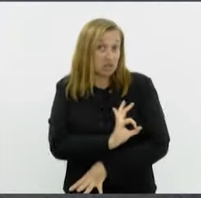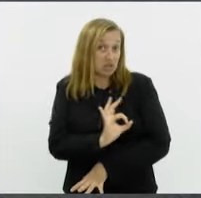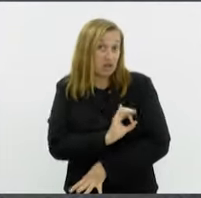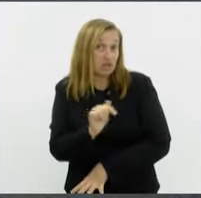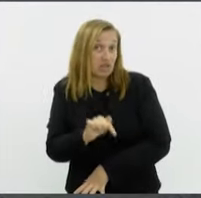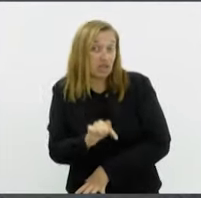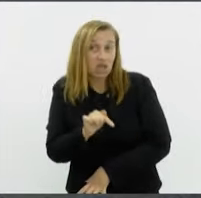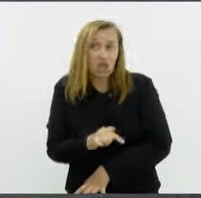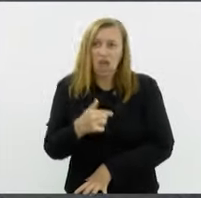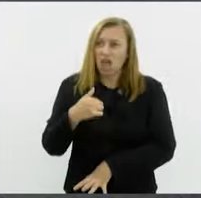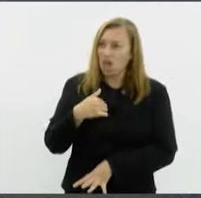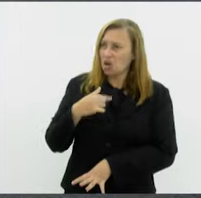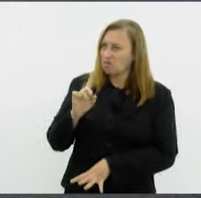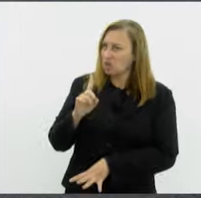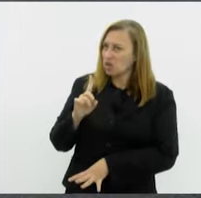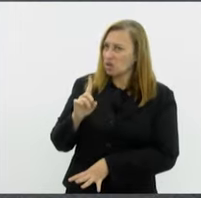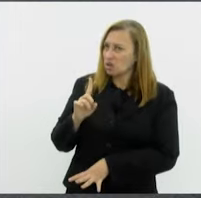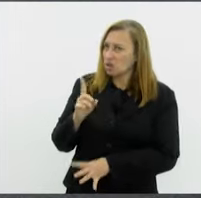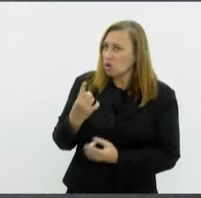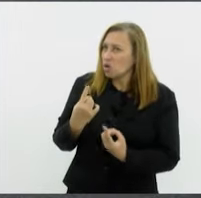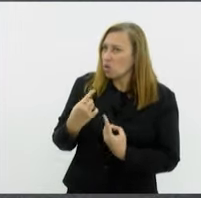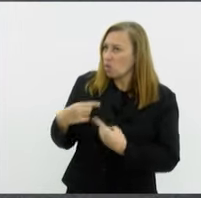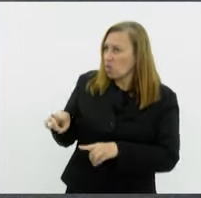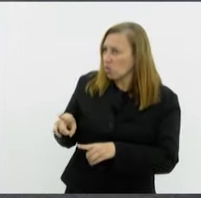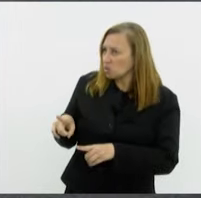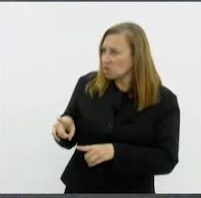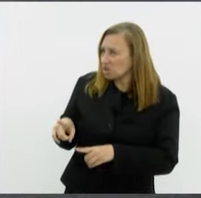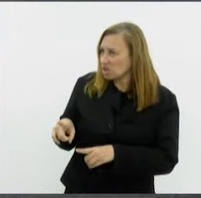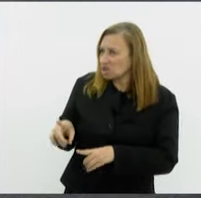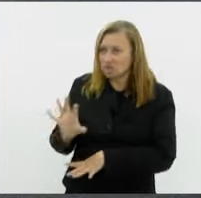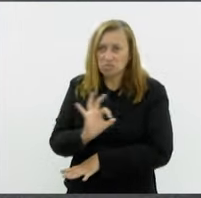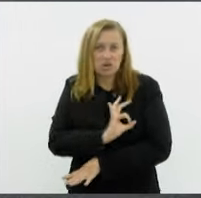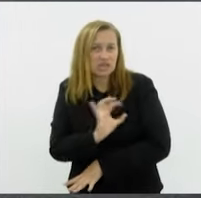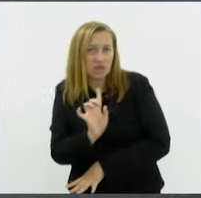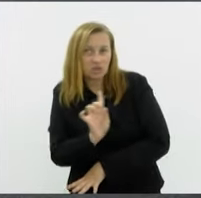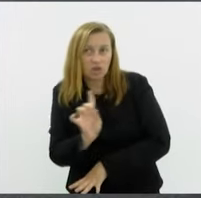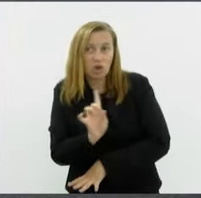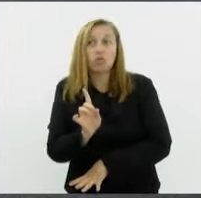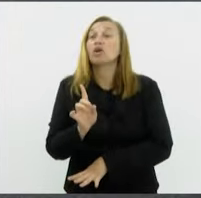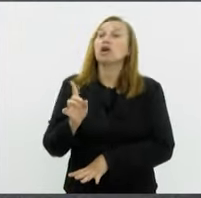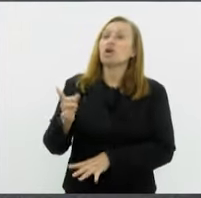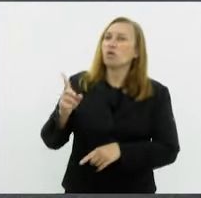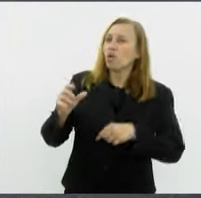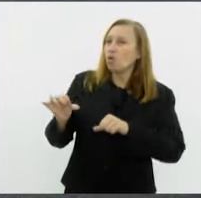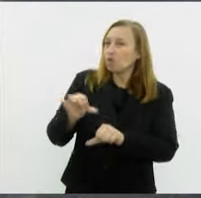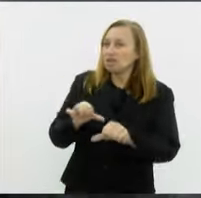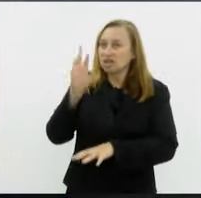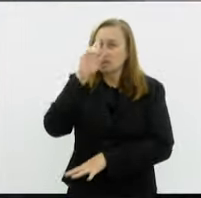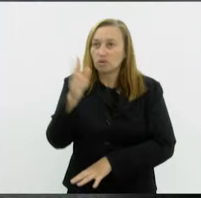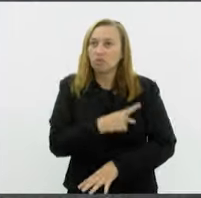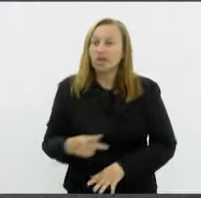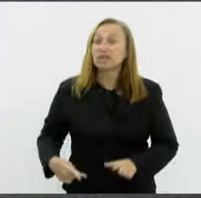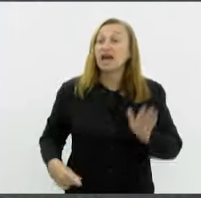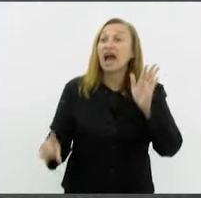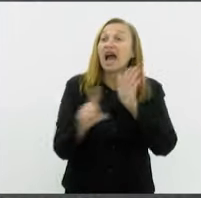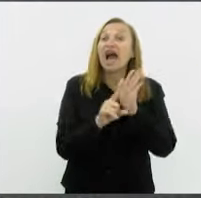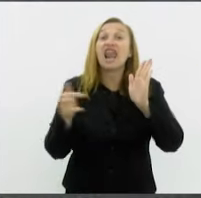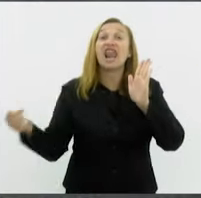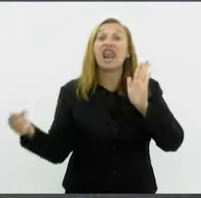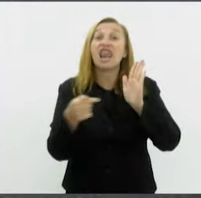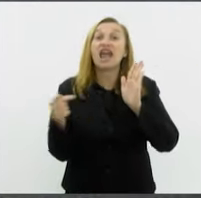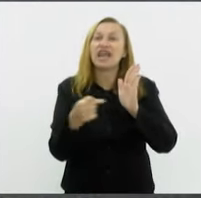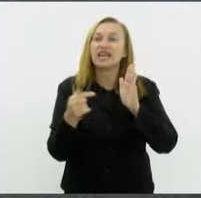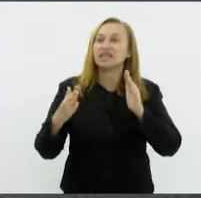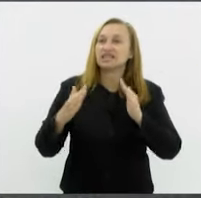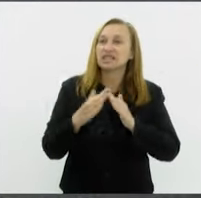e não me coloco como uma antidefensora de policiais. Pelo contrário, senhor presidente, a lei aqui desta